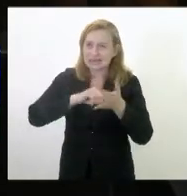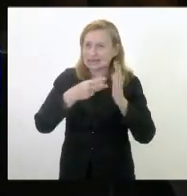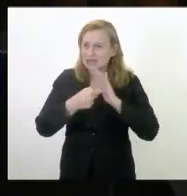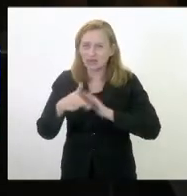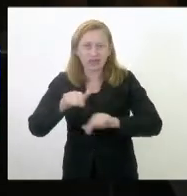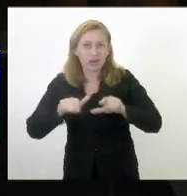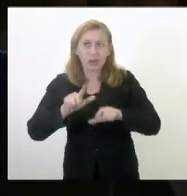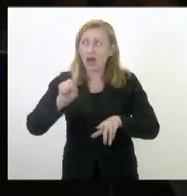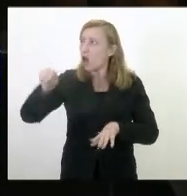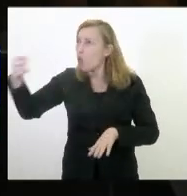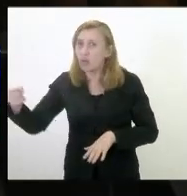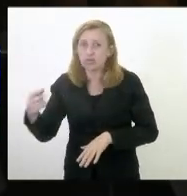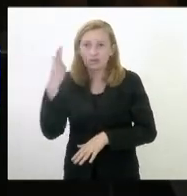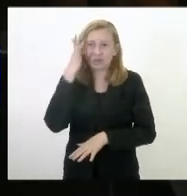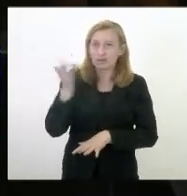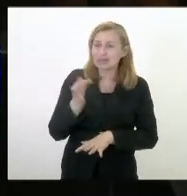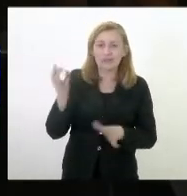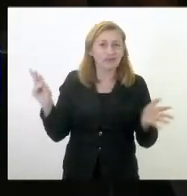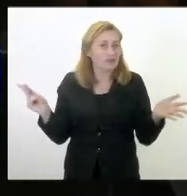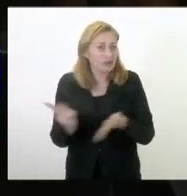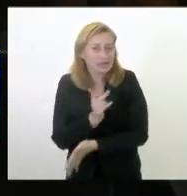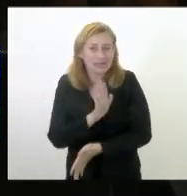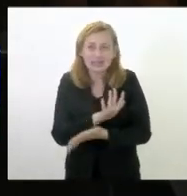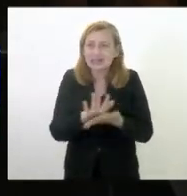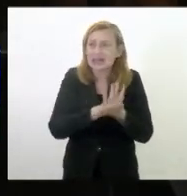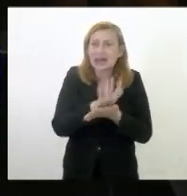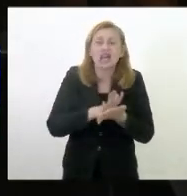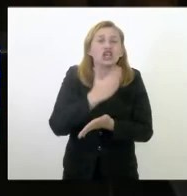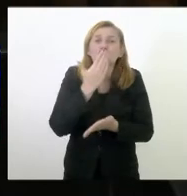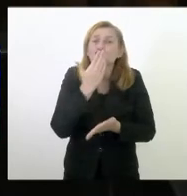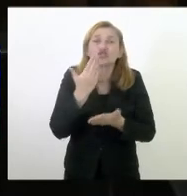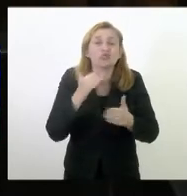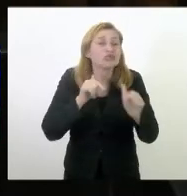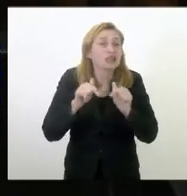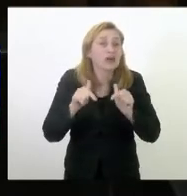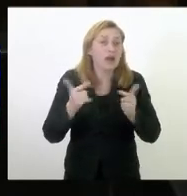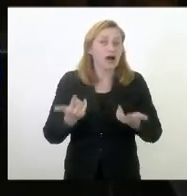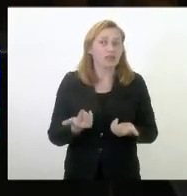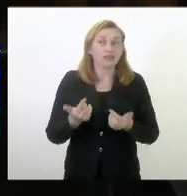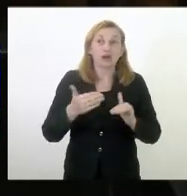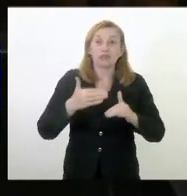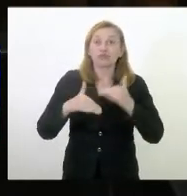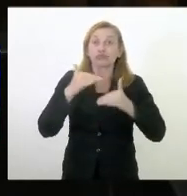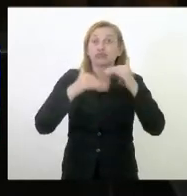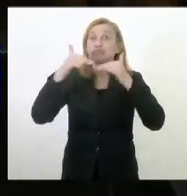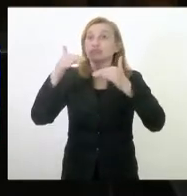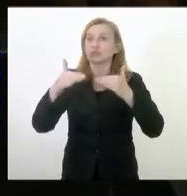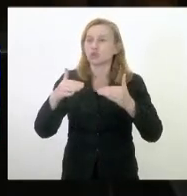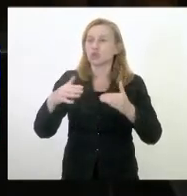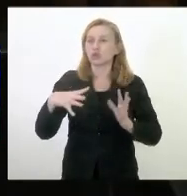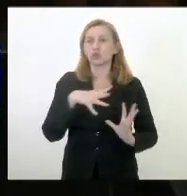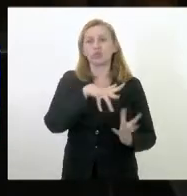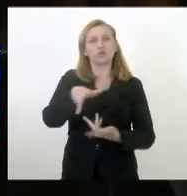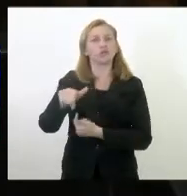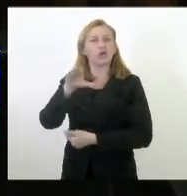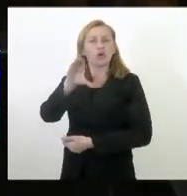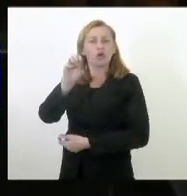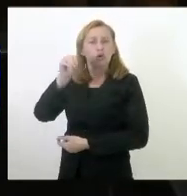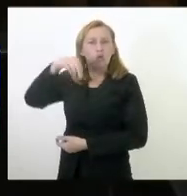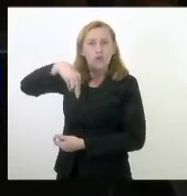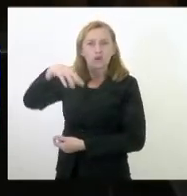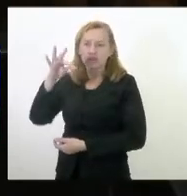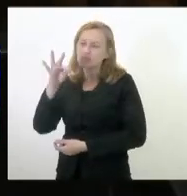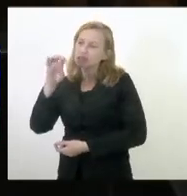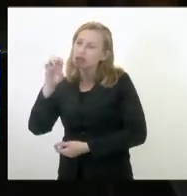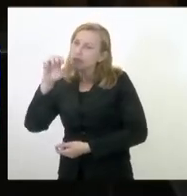que ninguém sabe para onde que vai acontecer, que tipo de trabalho que vai prosperar no mundo contemporâneo? As pessoas